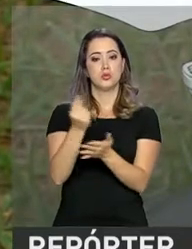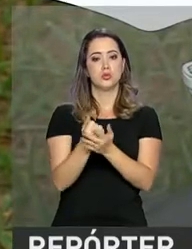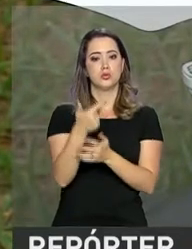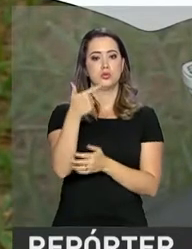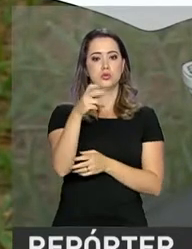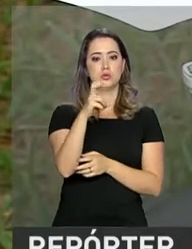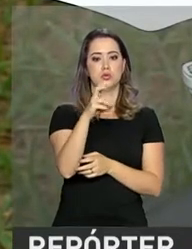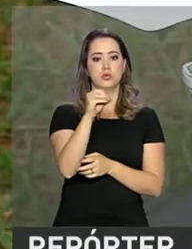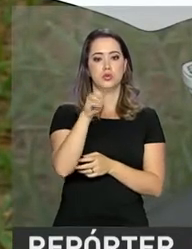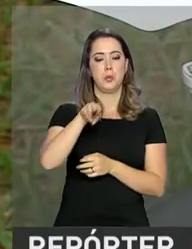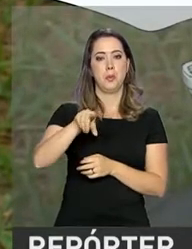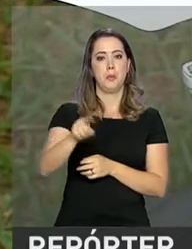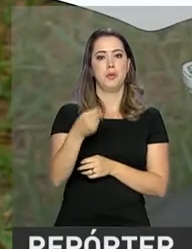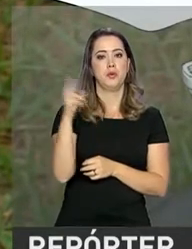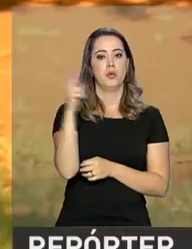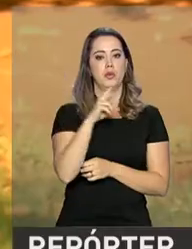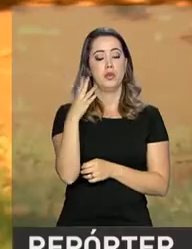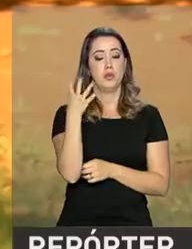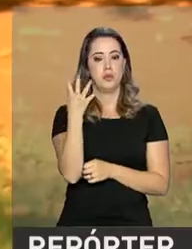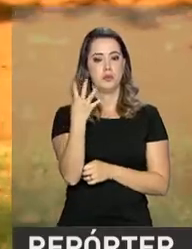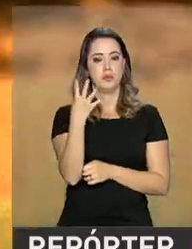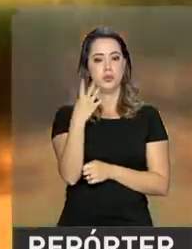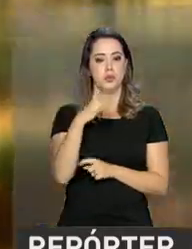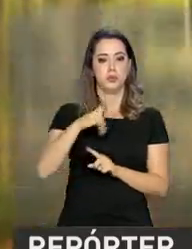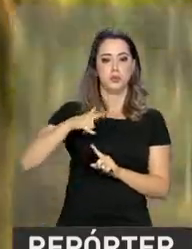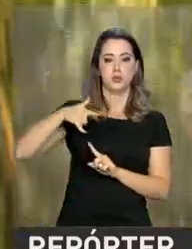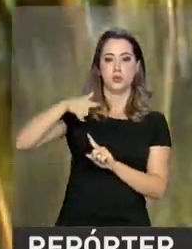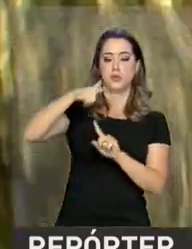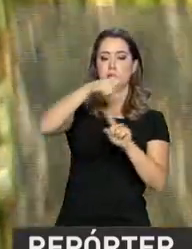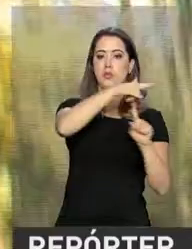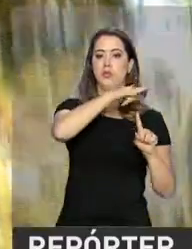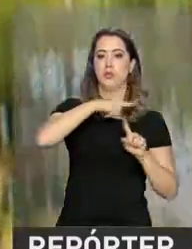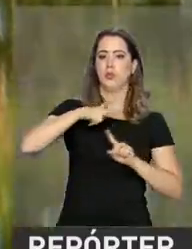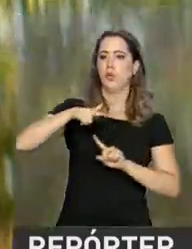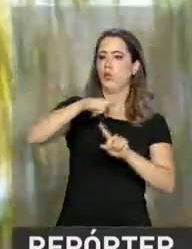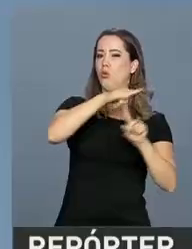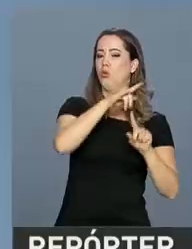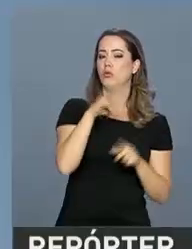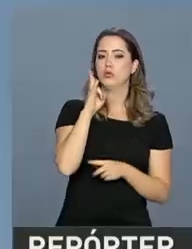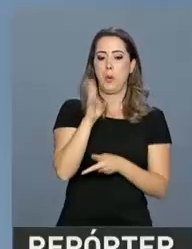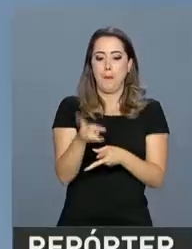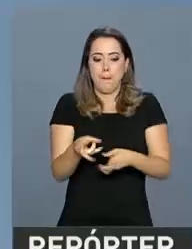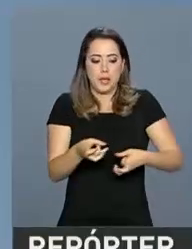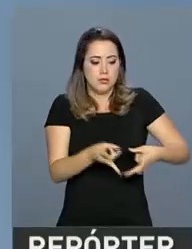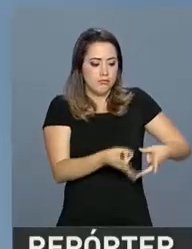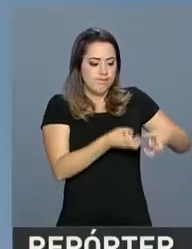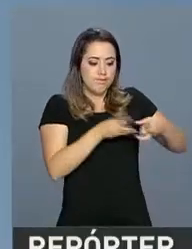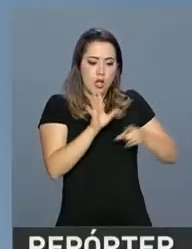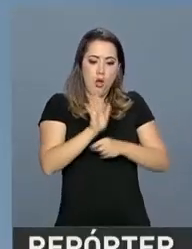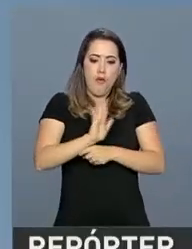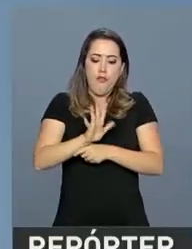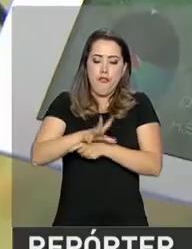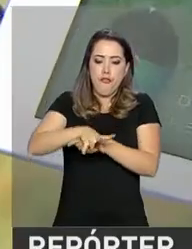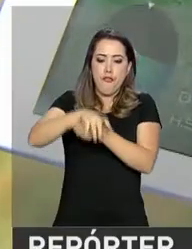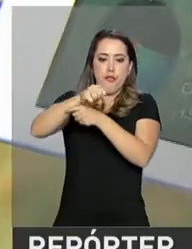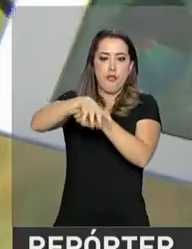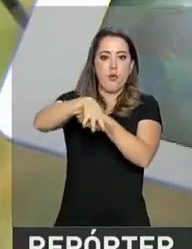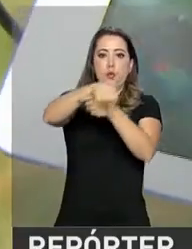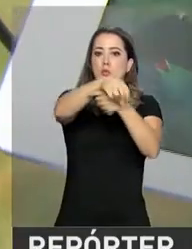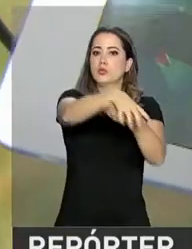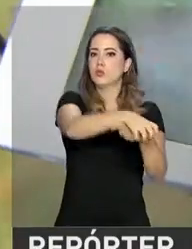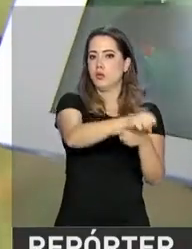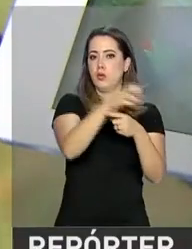em quatro equipamentos como este que vão ser responsáveis pelo monitoramento o equipamento vai garantir rapidez e economia